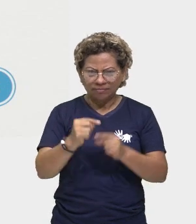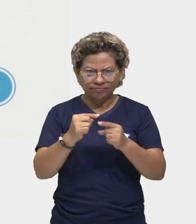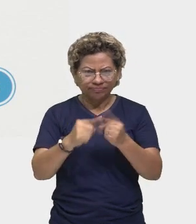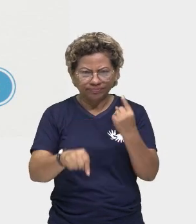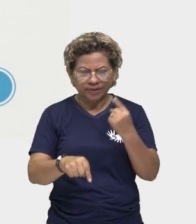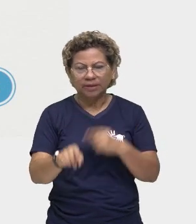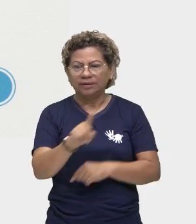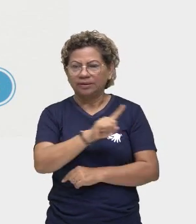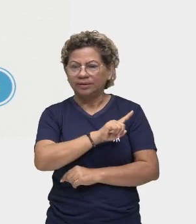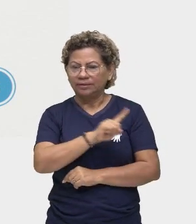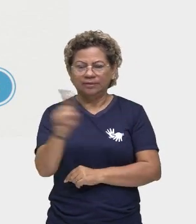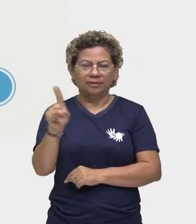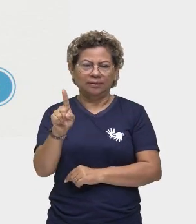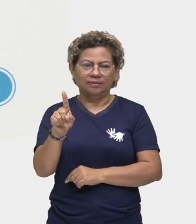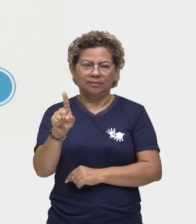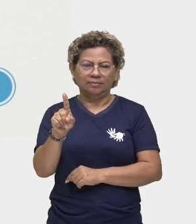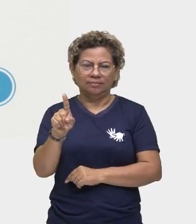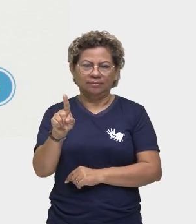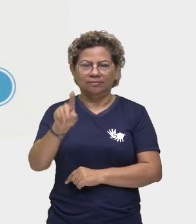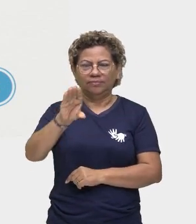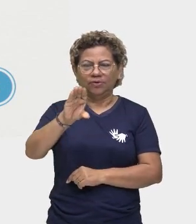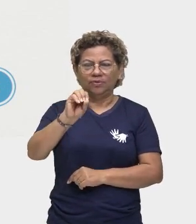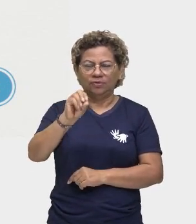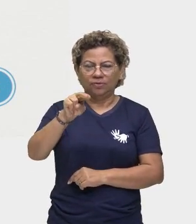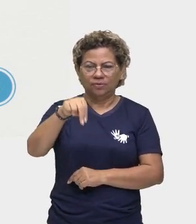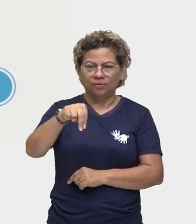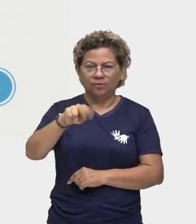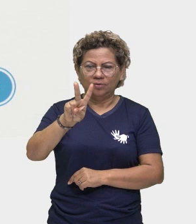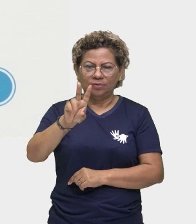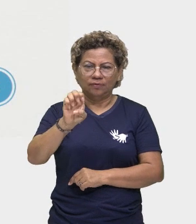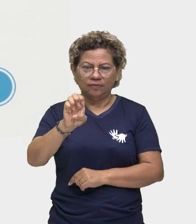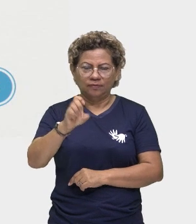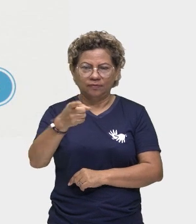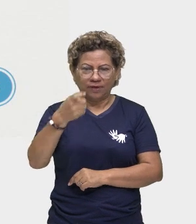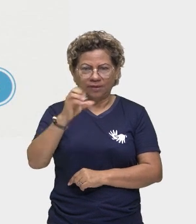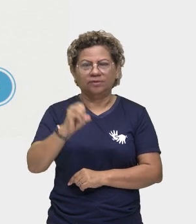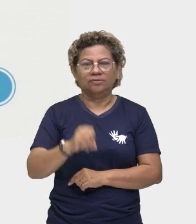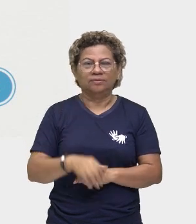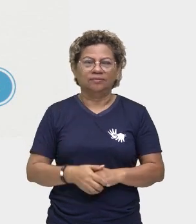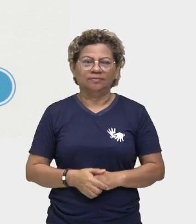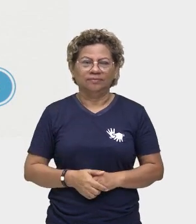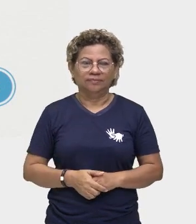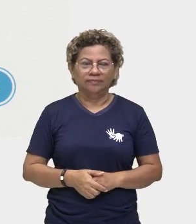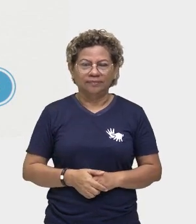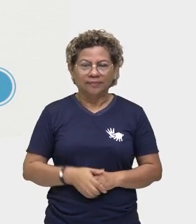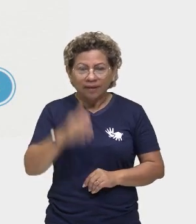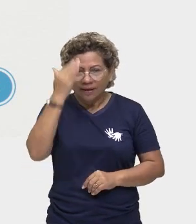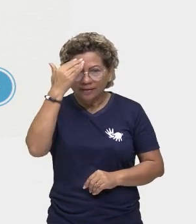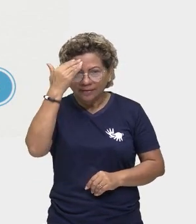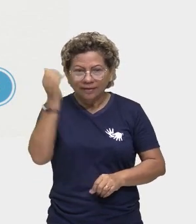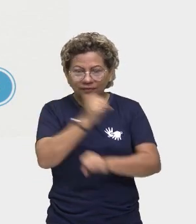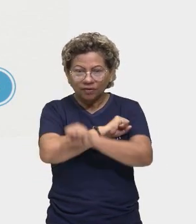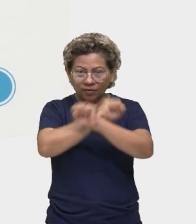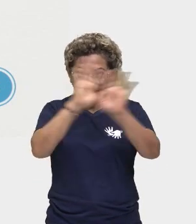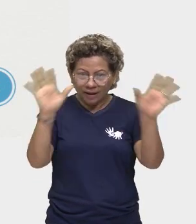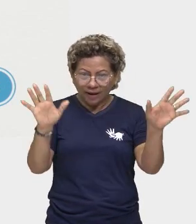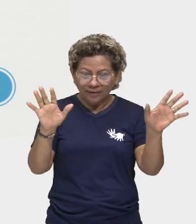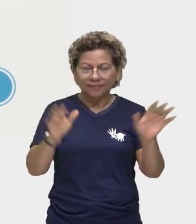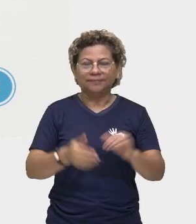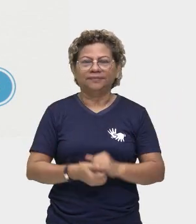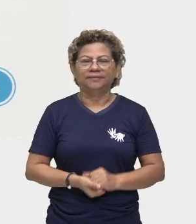ao polígono dado, então ele é não convexo ou côncavo. Perfeito? Muito